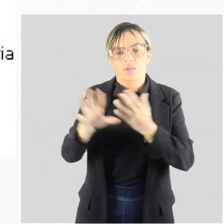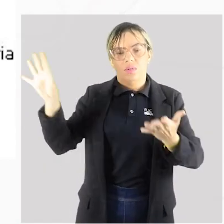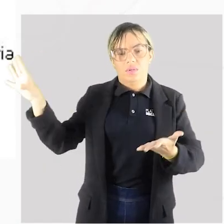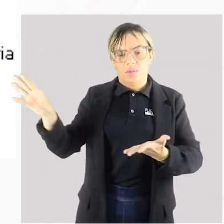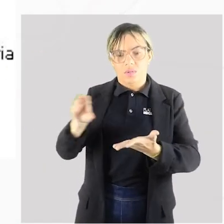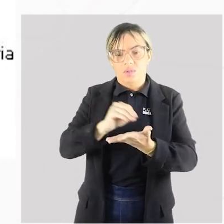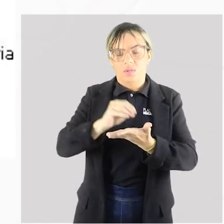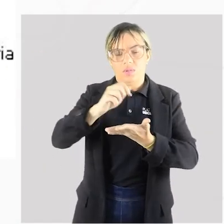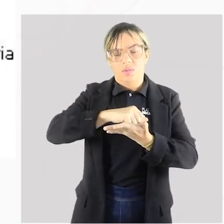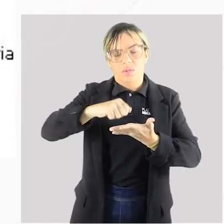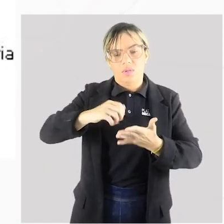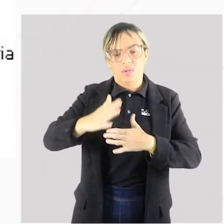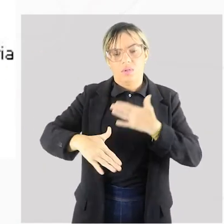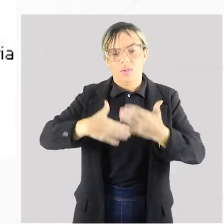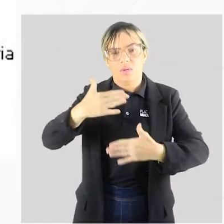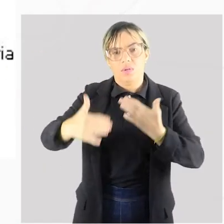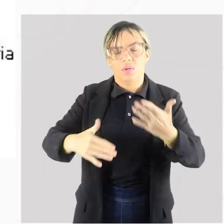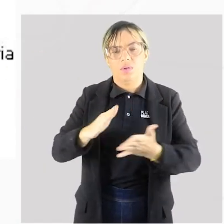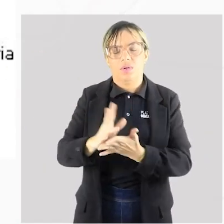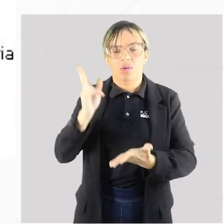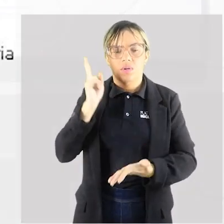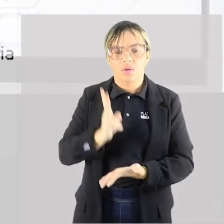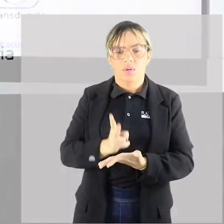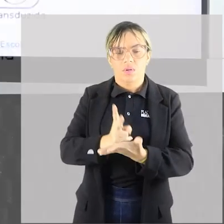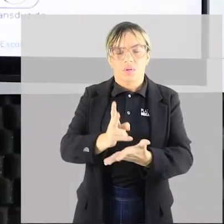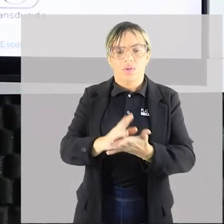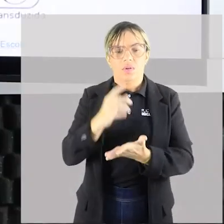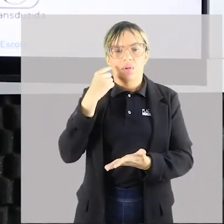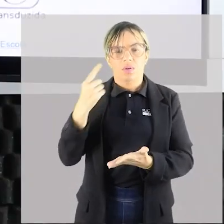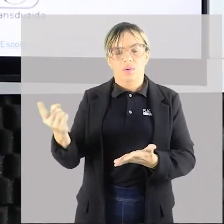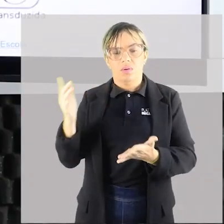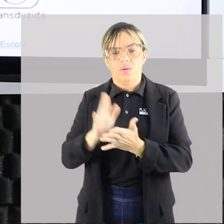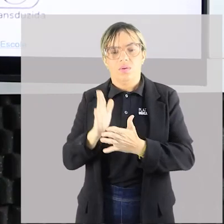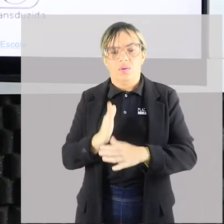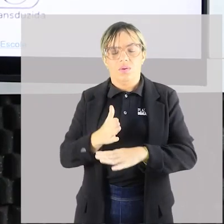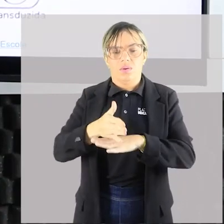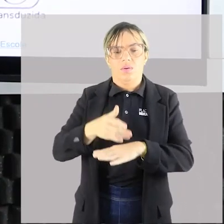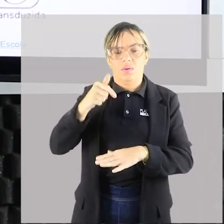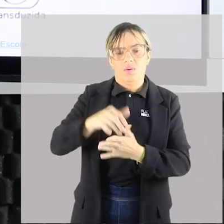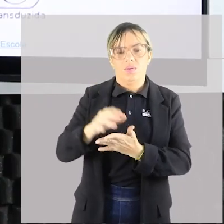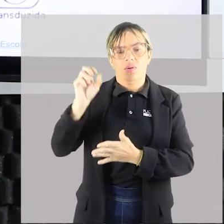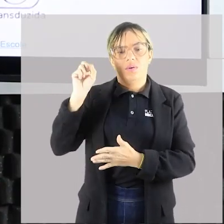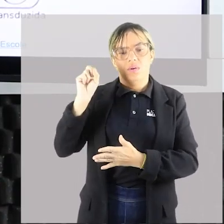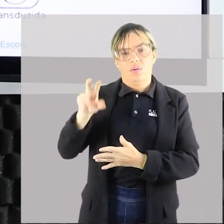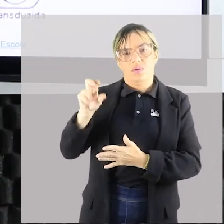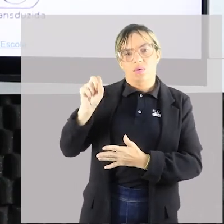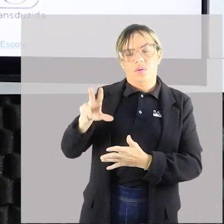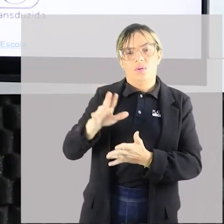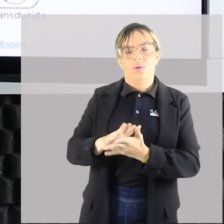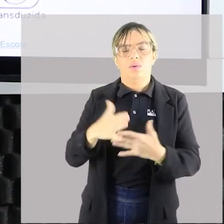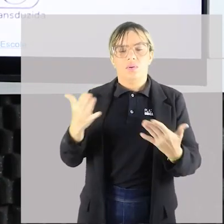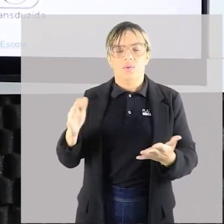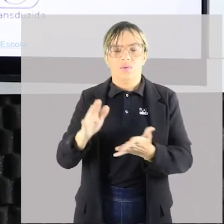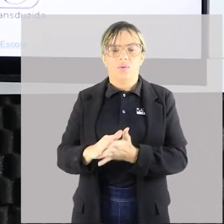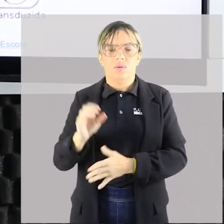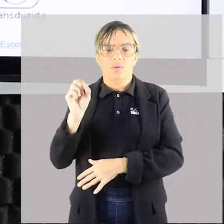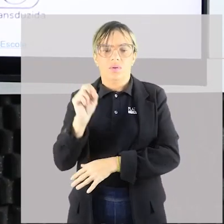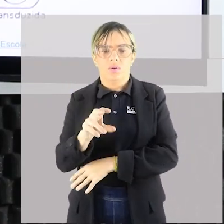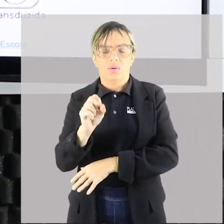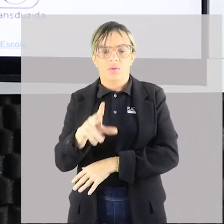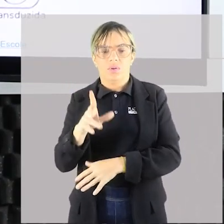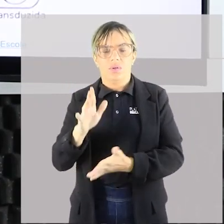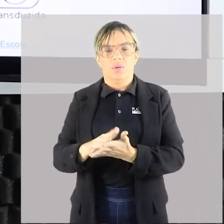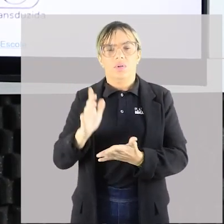Anota que esse processo ele sempre vai envolver a participação de um vírus, certo? Então, o vírus,